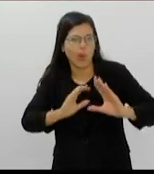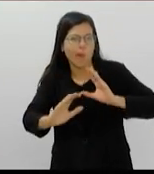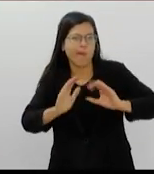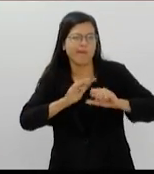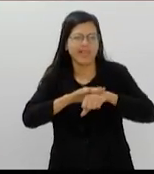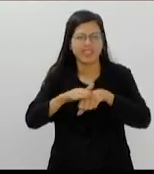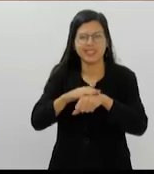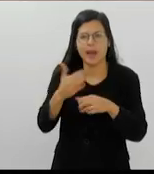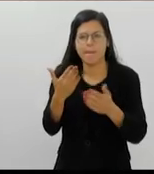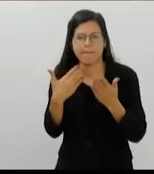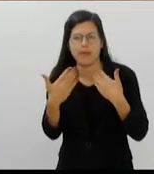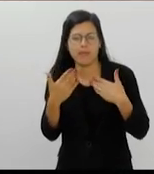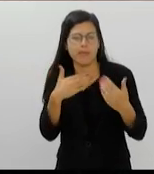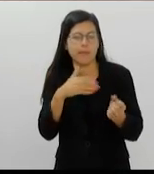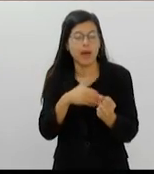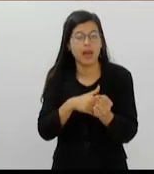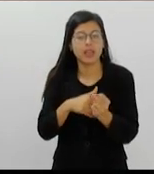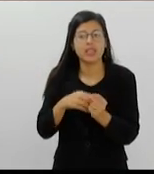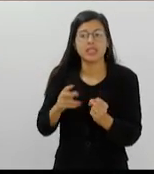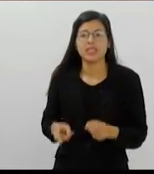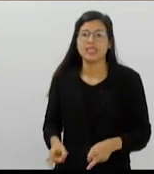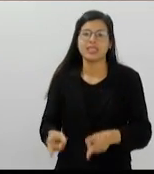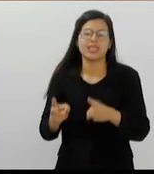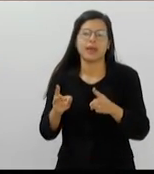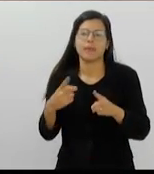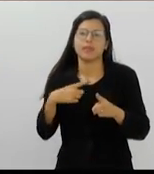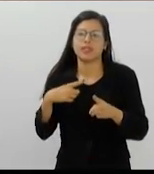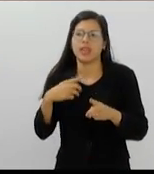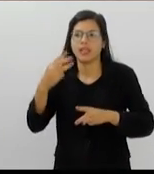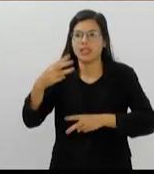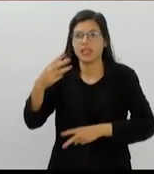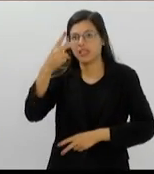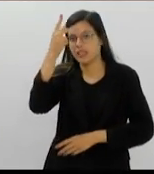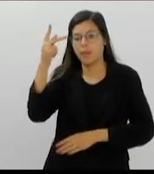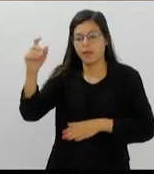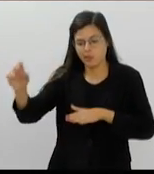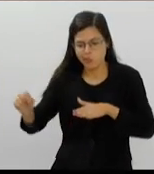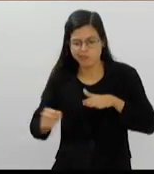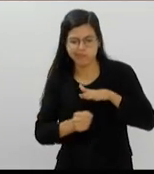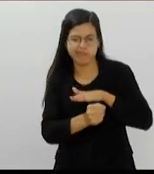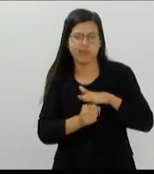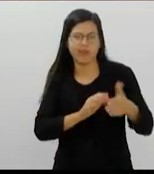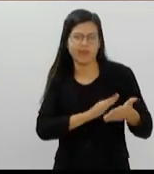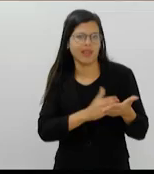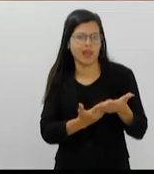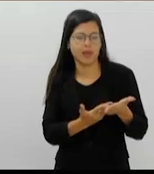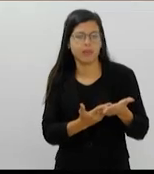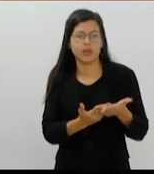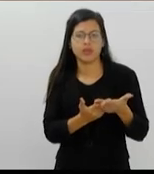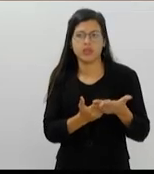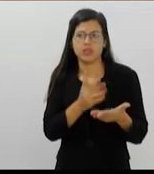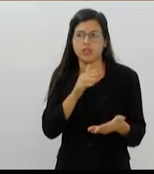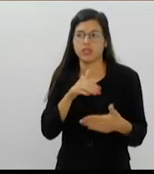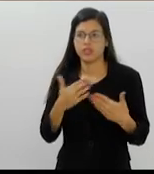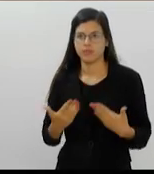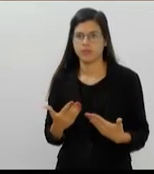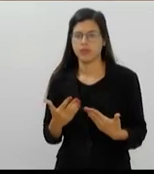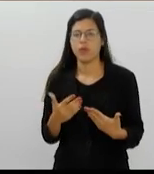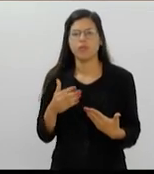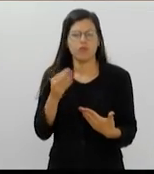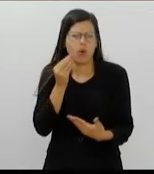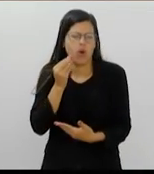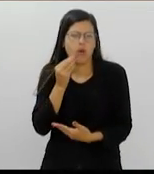quer conversar, e sempre tem uma pessoa, uma terceira pessoa no meio, né? Então, nem sempre, é claro que intérprete